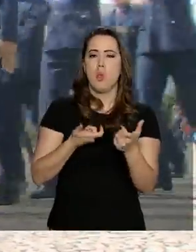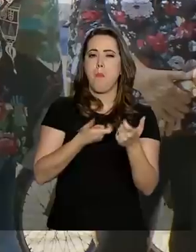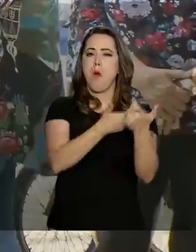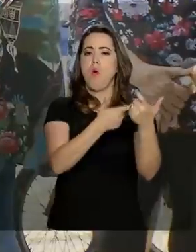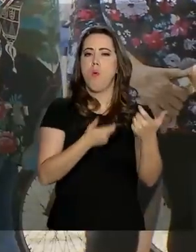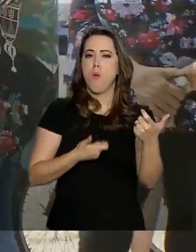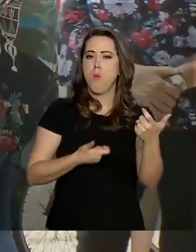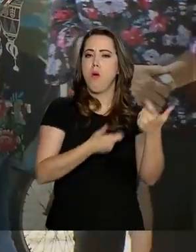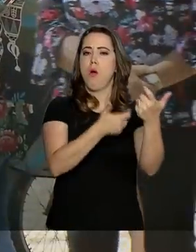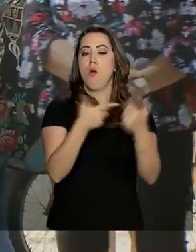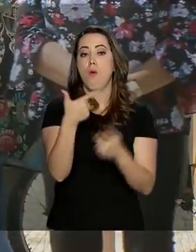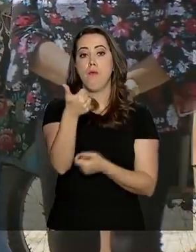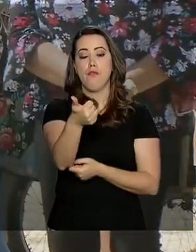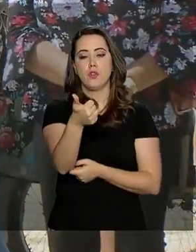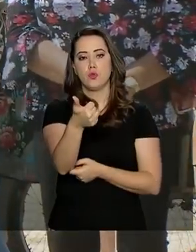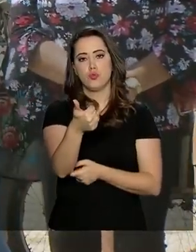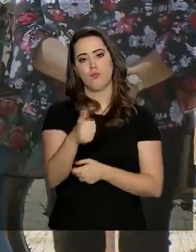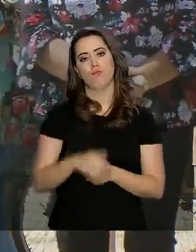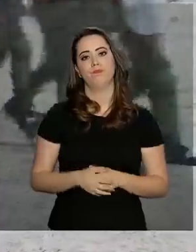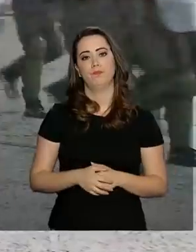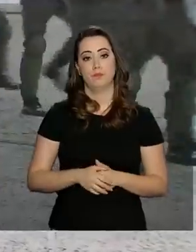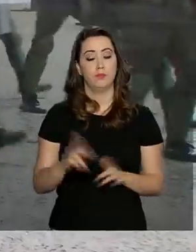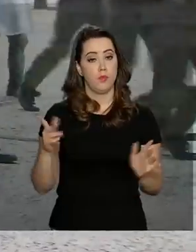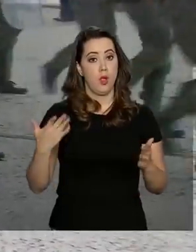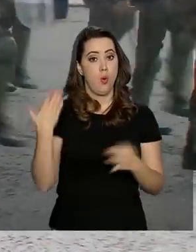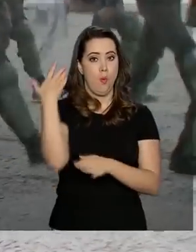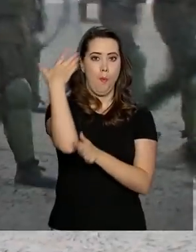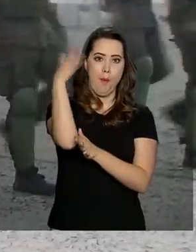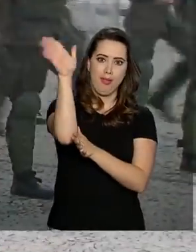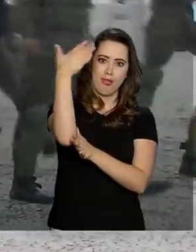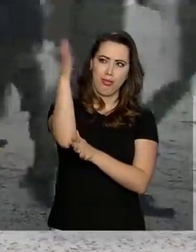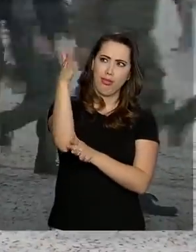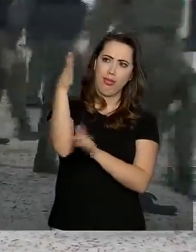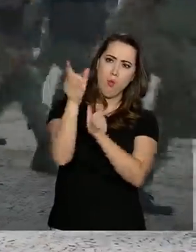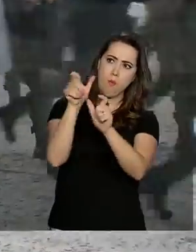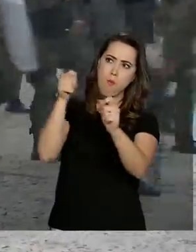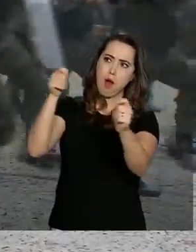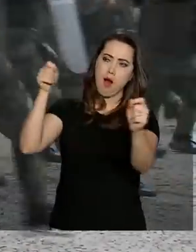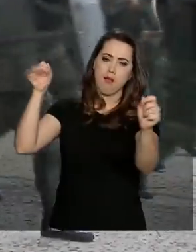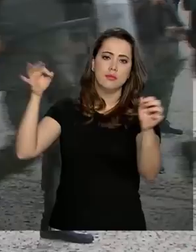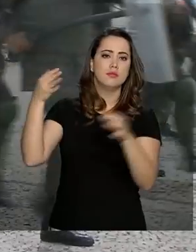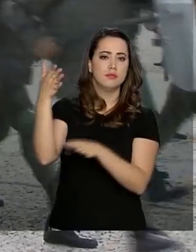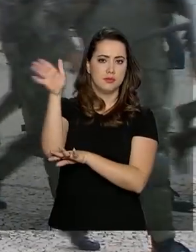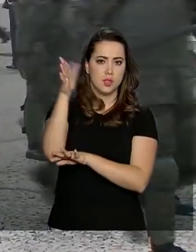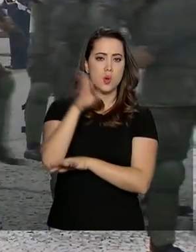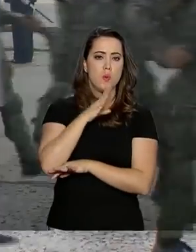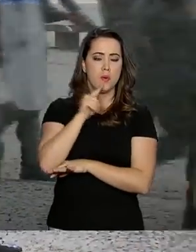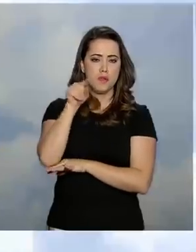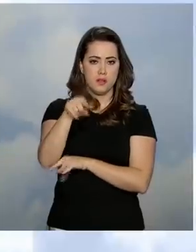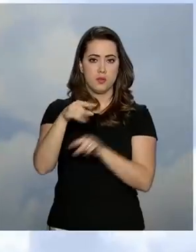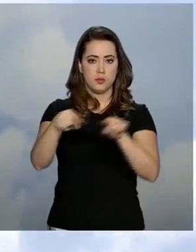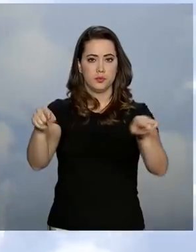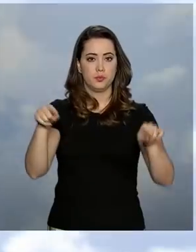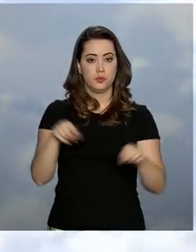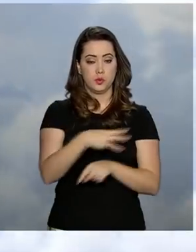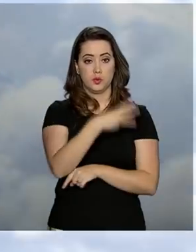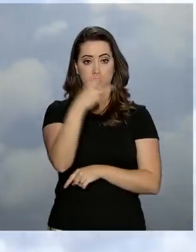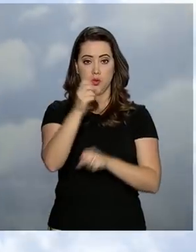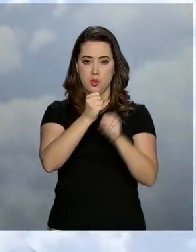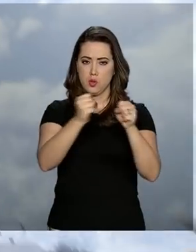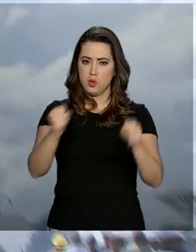de 21 tiros de canhão. O bandeirão, como é conhecida a bandeira da Praça dos Três Poderes,